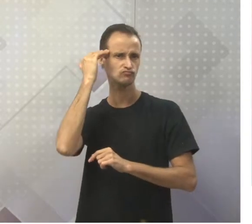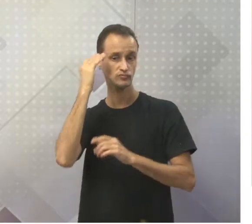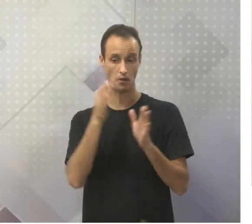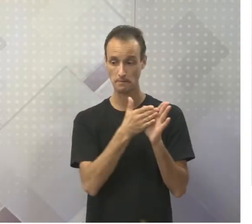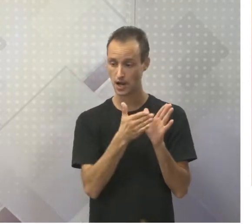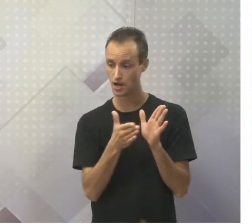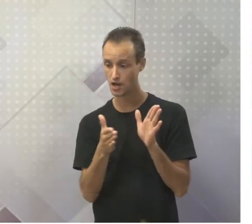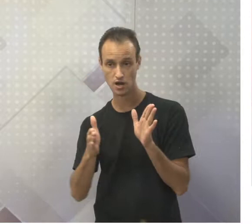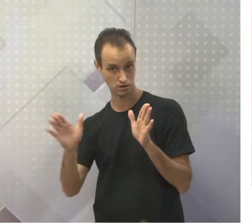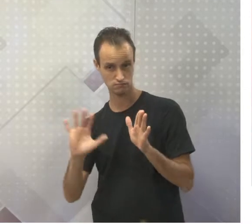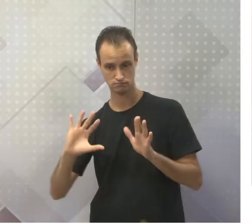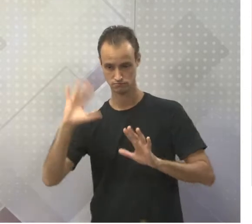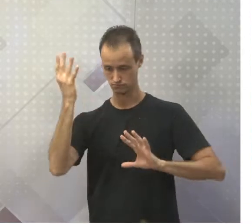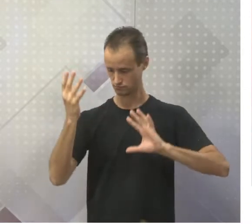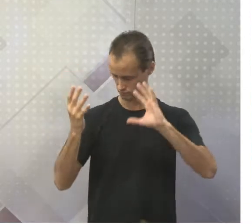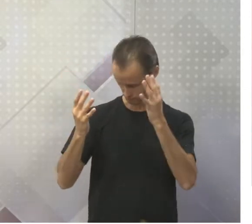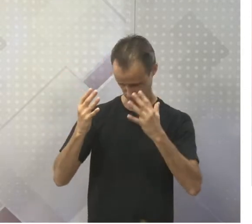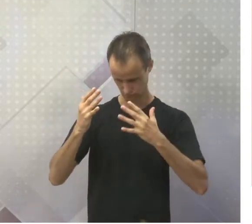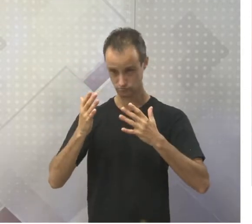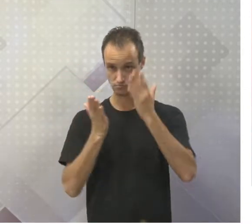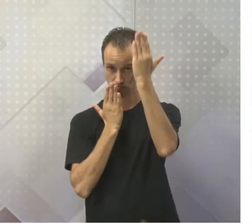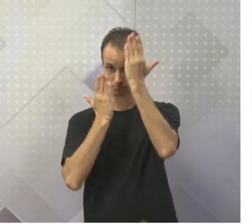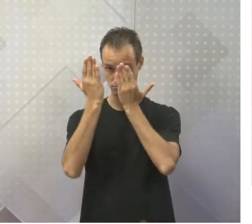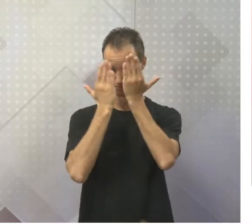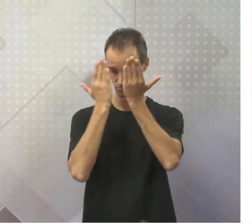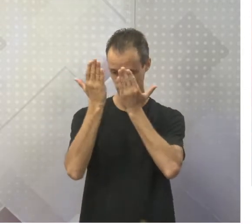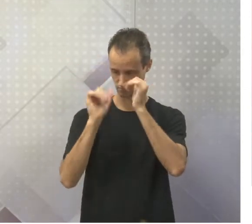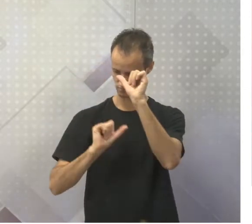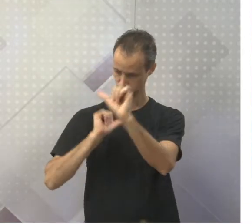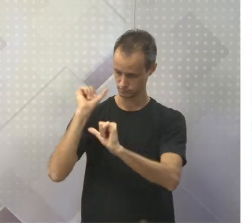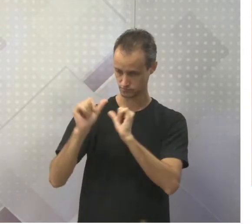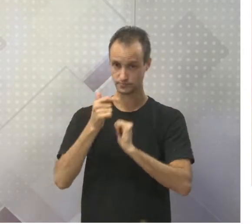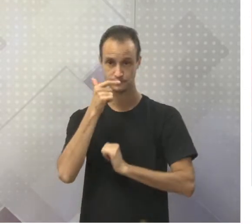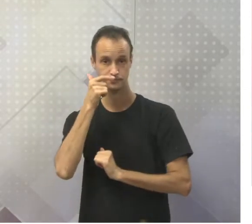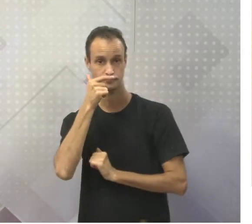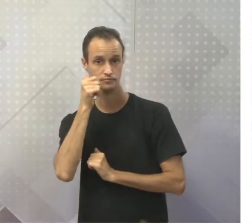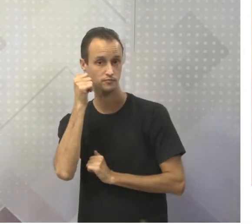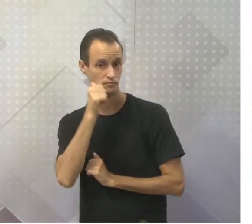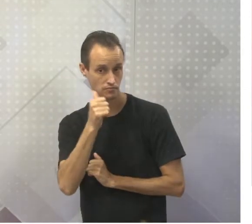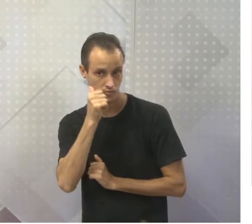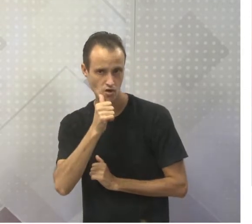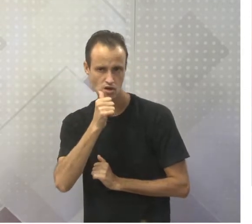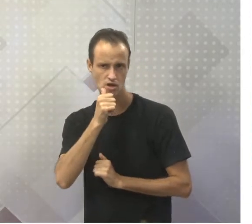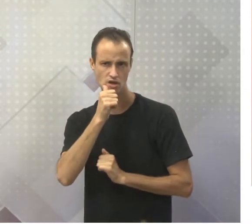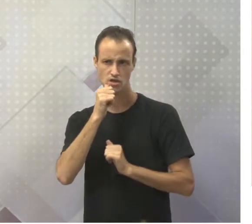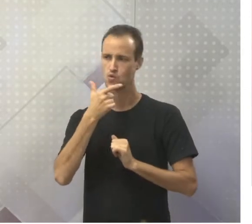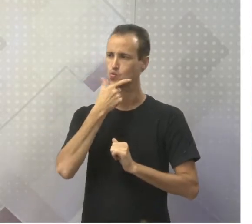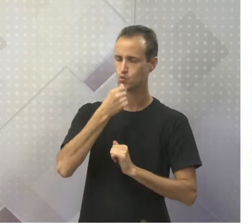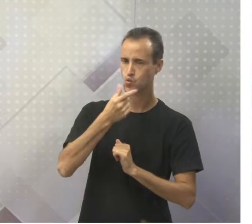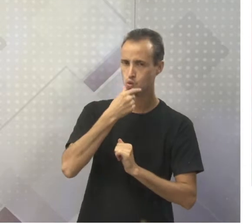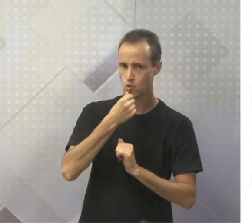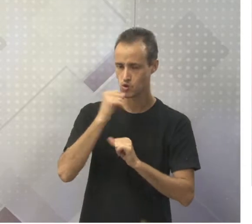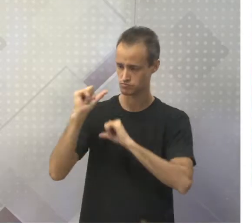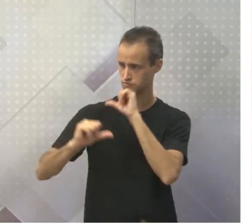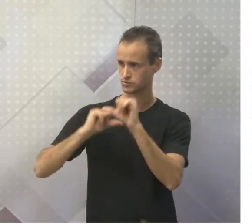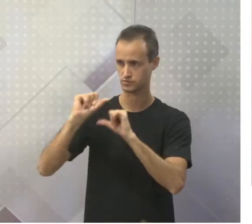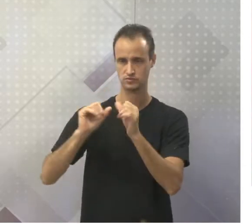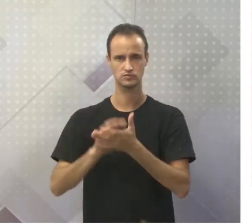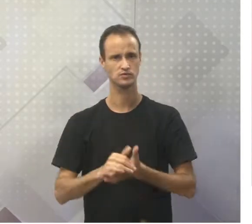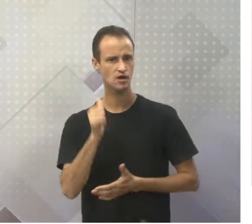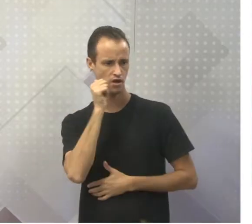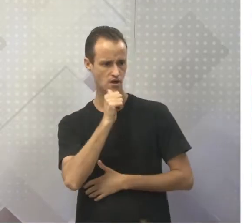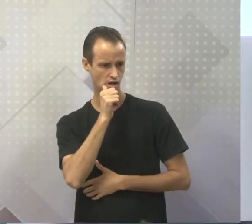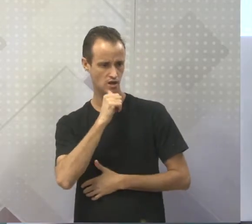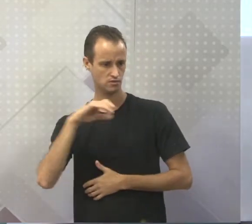período em que ocorrem as mudanças psicológicas que transformam a menina em mulher e o garoto em homem. Olha a menina aqui